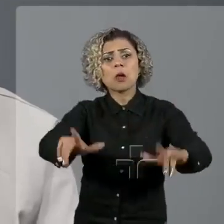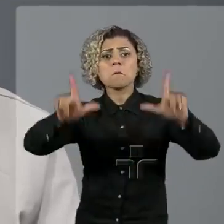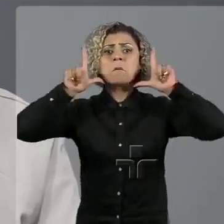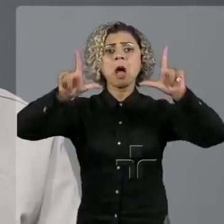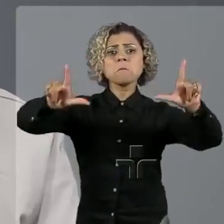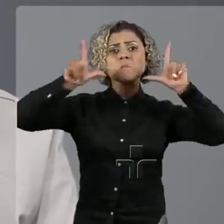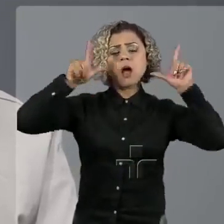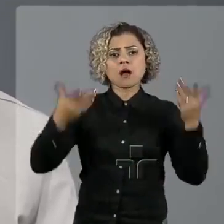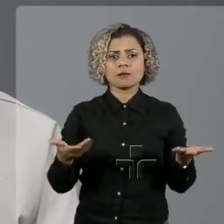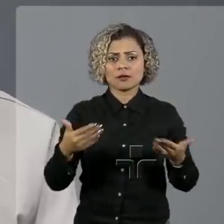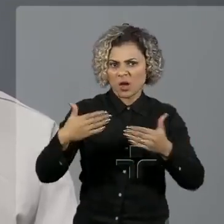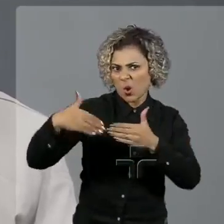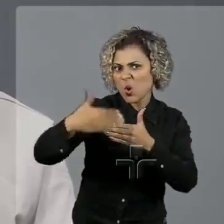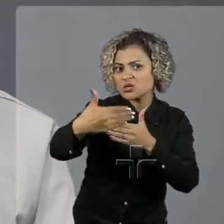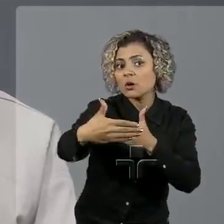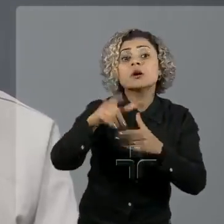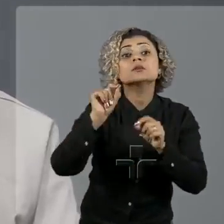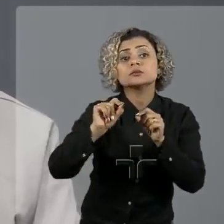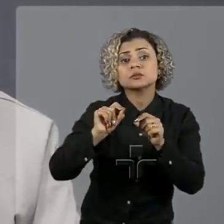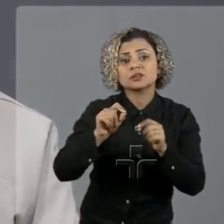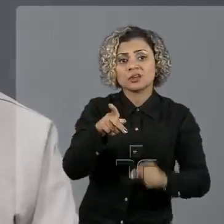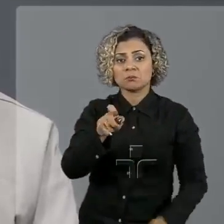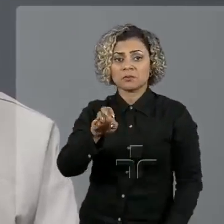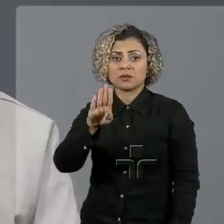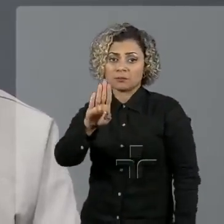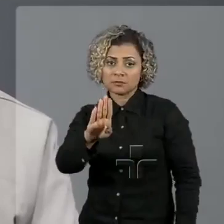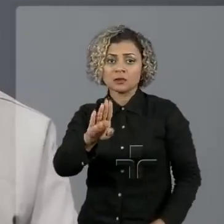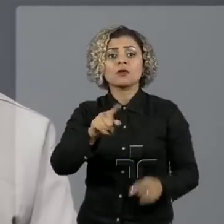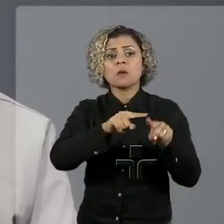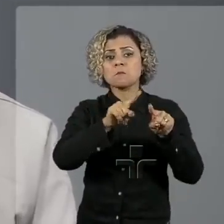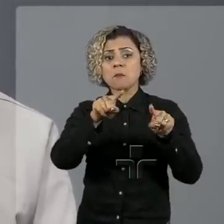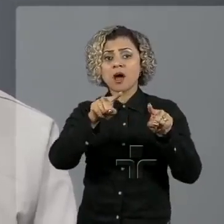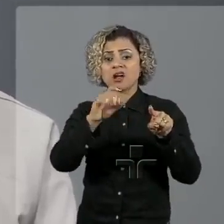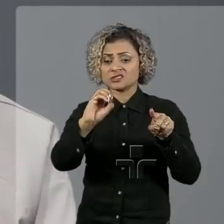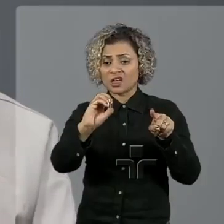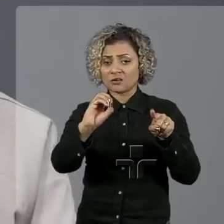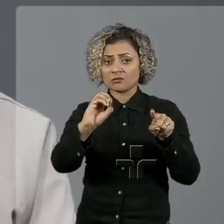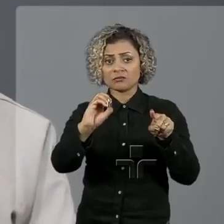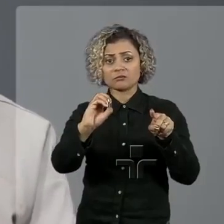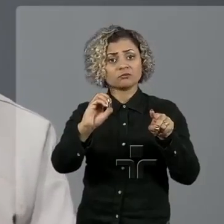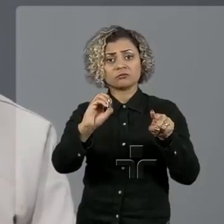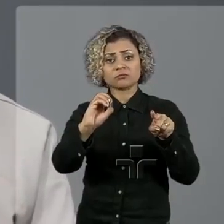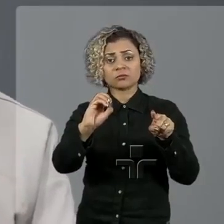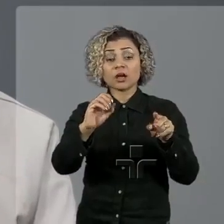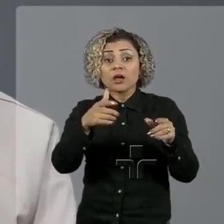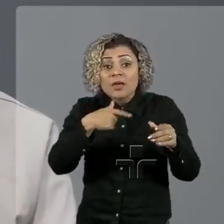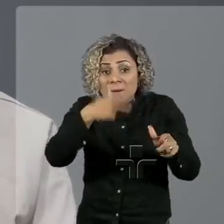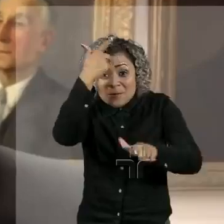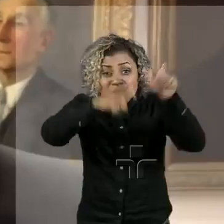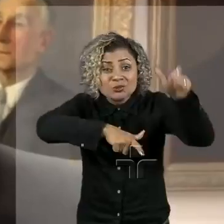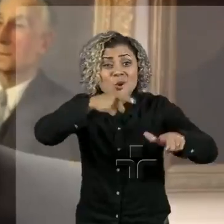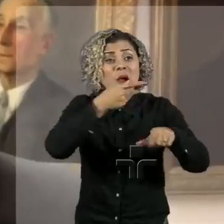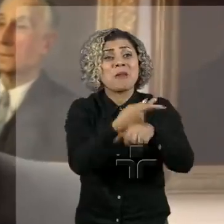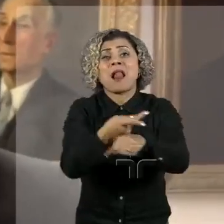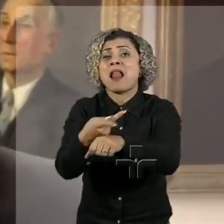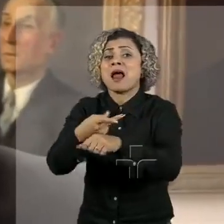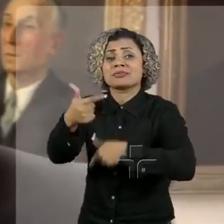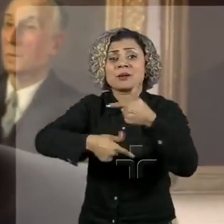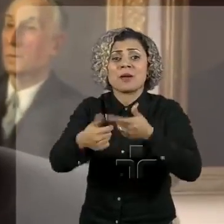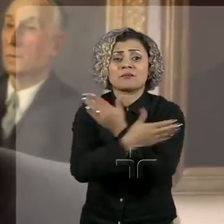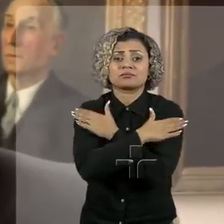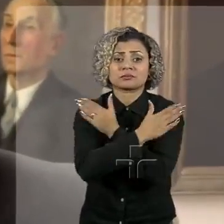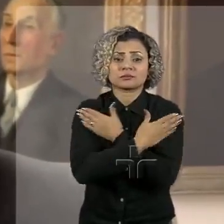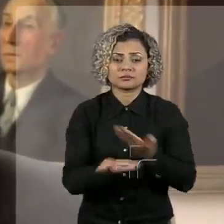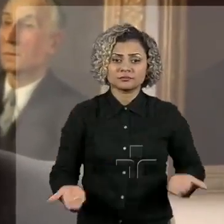A consequência é o crescimento do PIB se aproximando de zero e milhões de pessoas nas ruas. Nós temos que lembrar